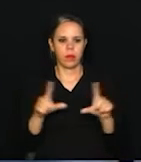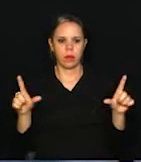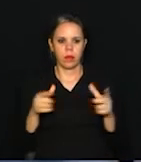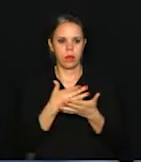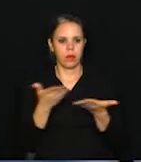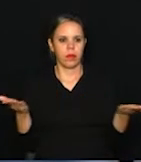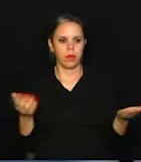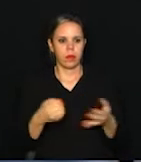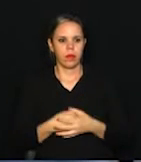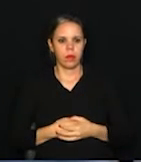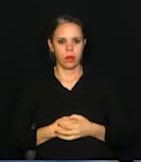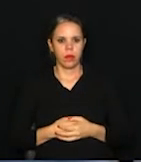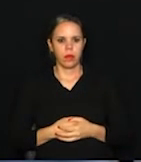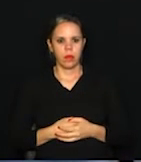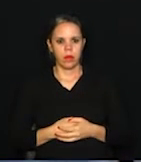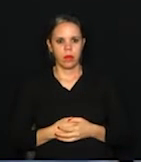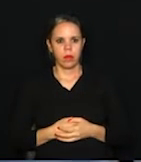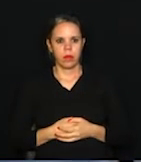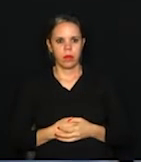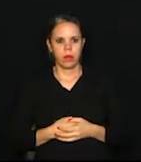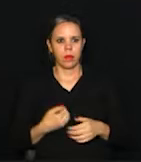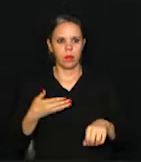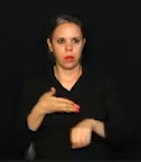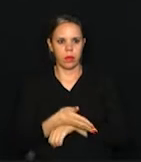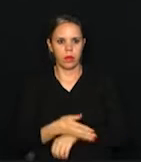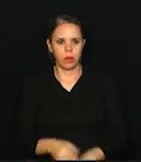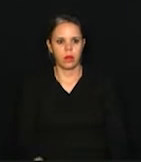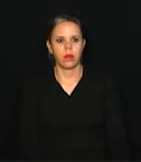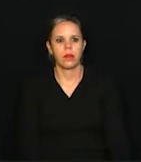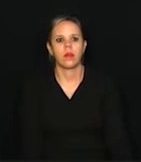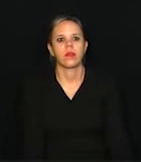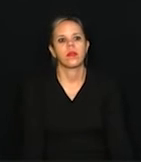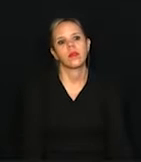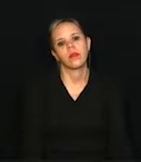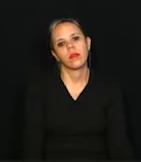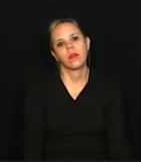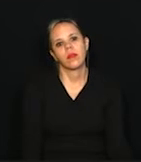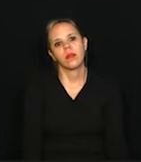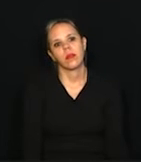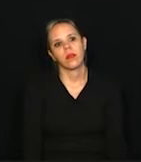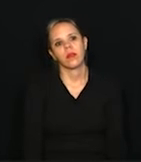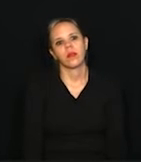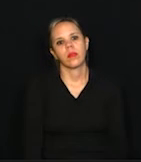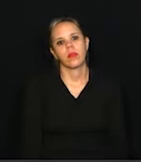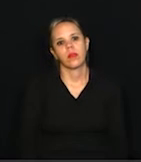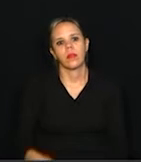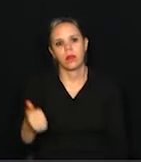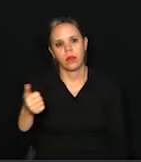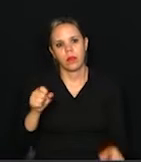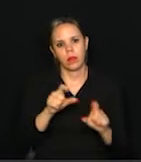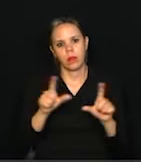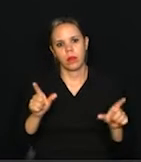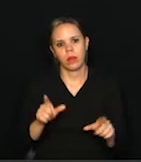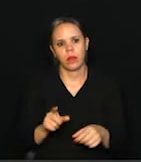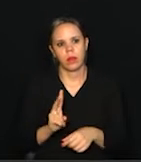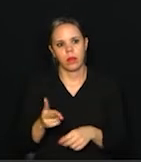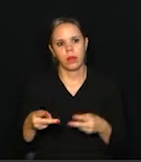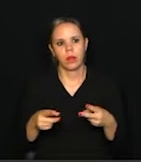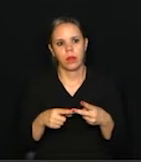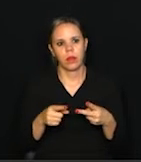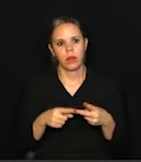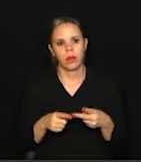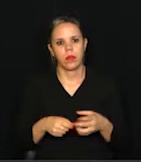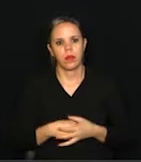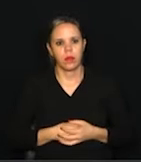vocês, né? Ah, entrou? Ah, tá. Então, esse é o primeiro slide. Vamos ver o segundo slide, por